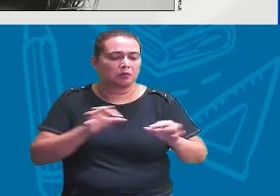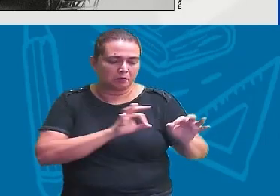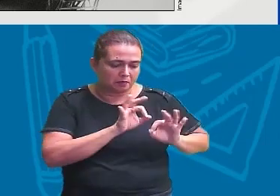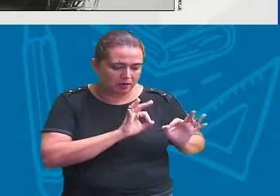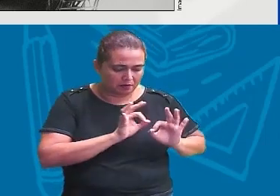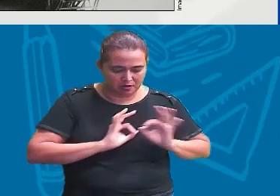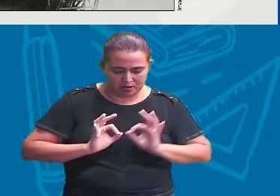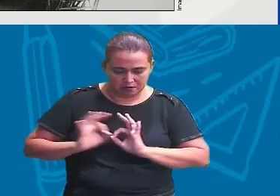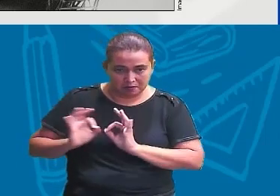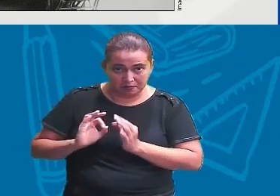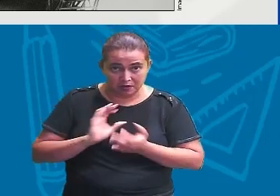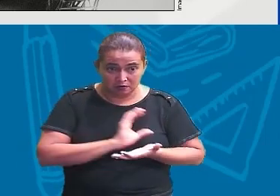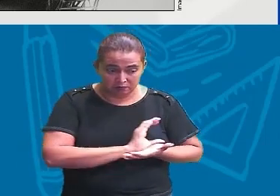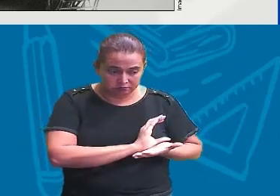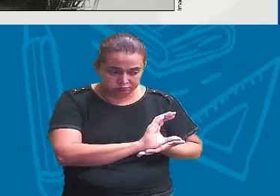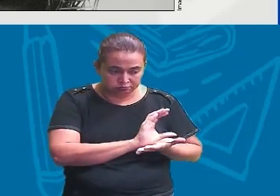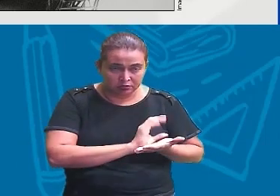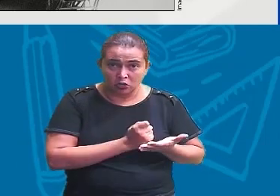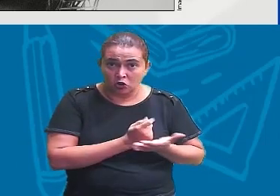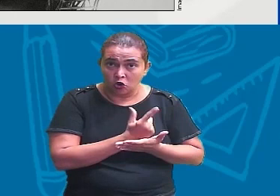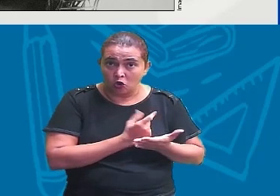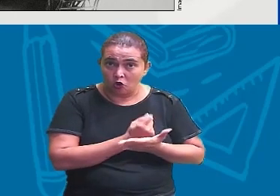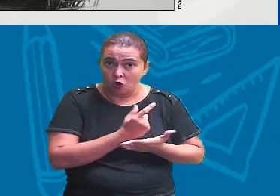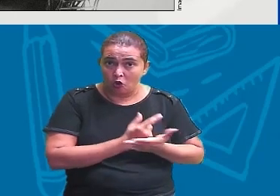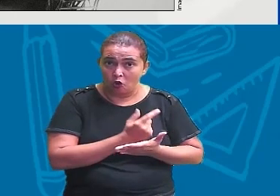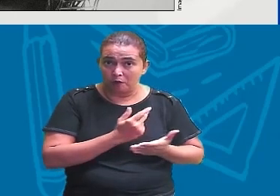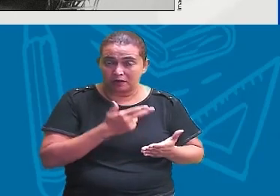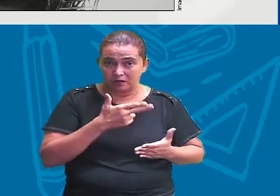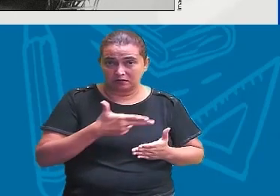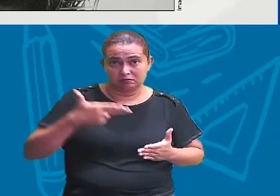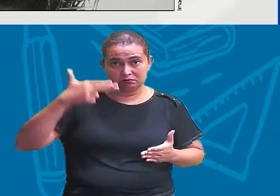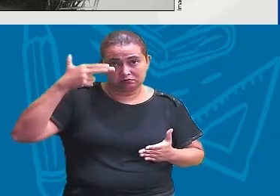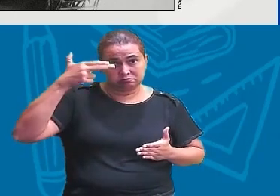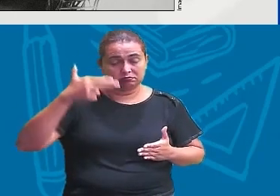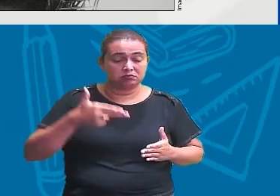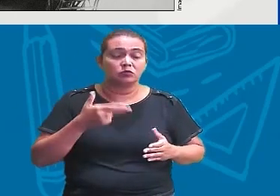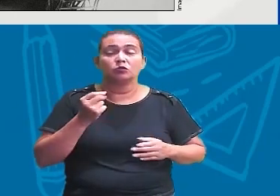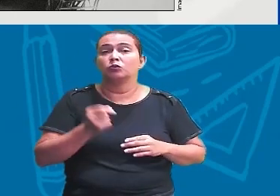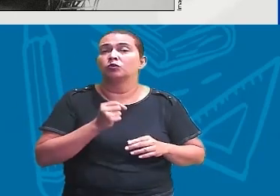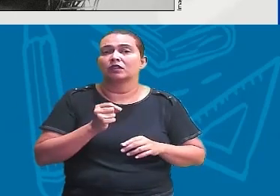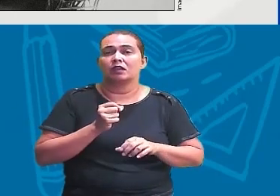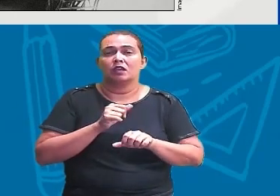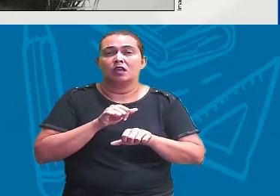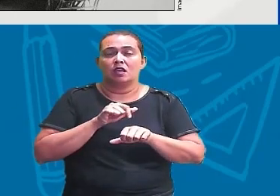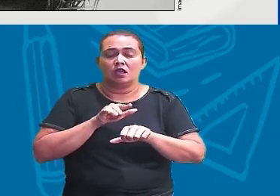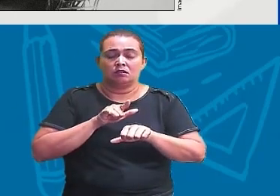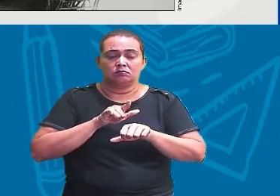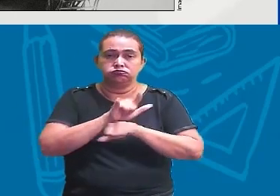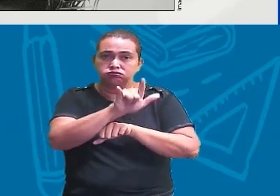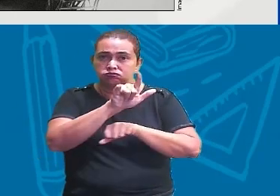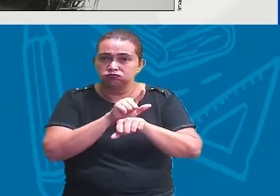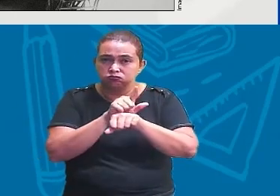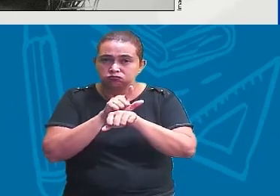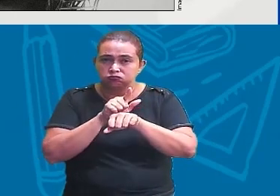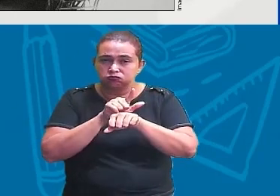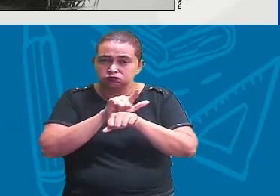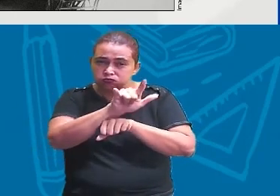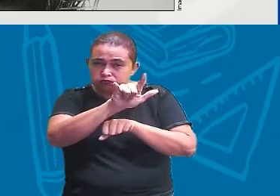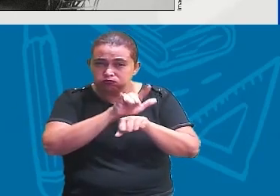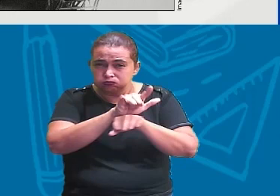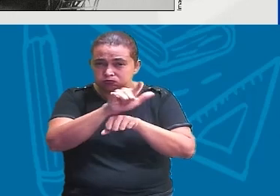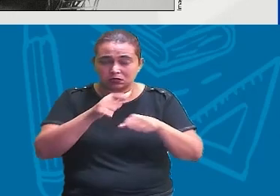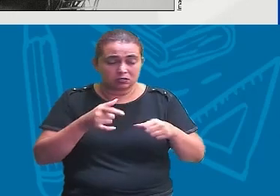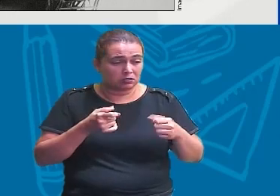a investir em armamento pesado, tá? Como carros de guerra, armas de repetição